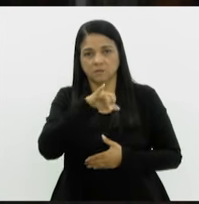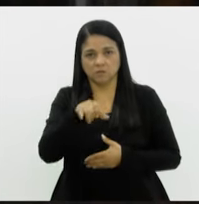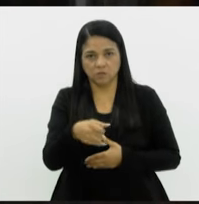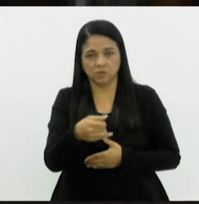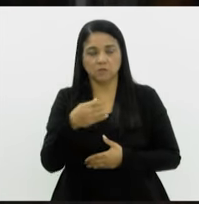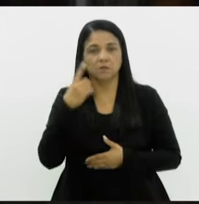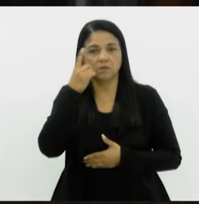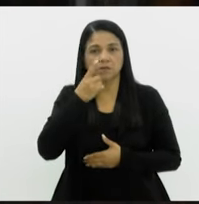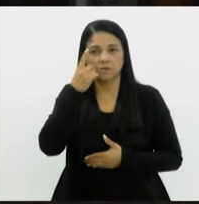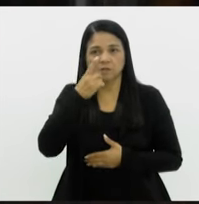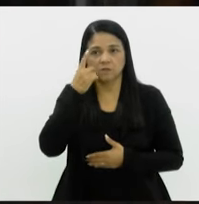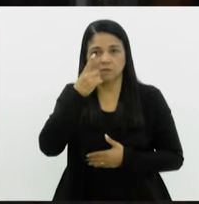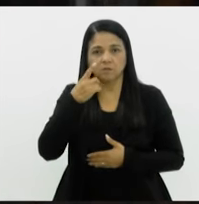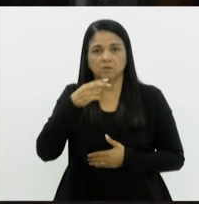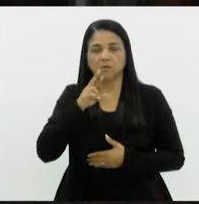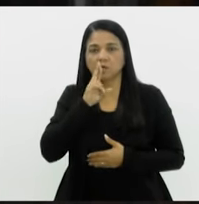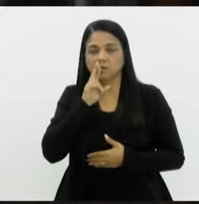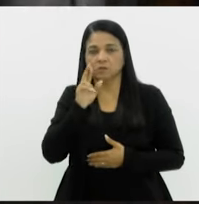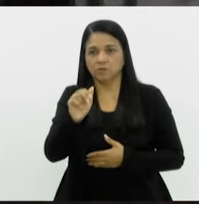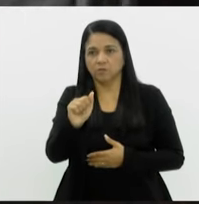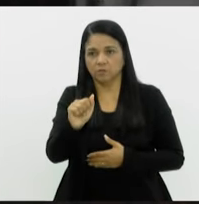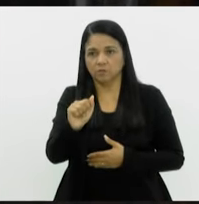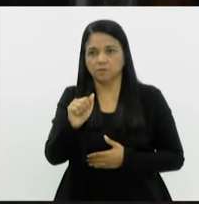deputado Rodrigo Amorim.